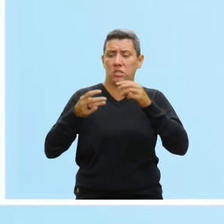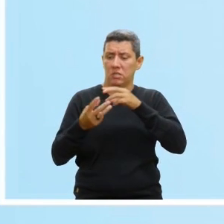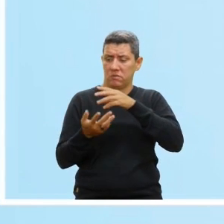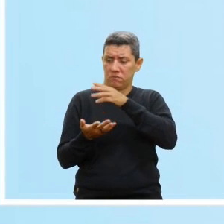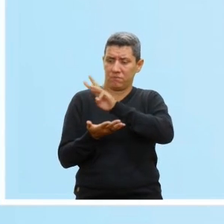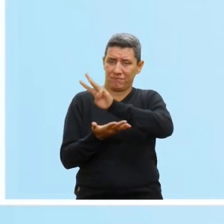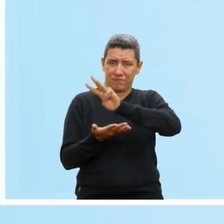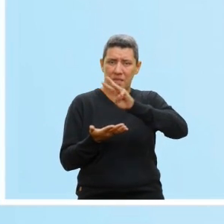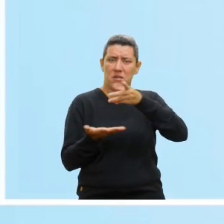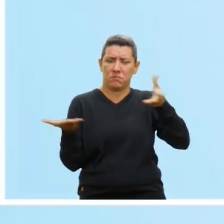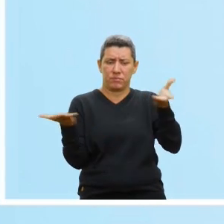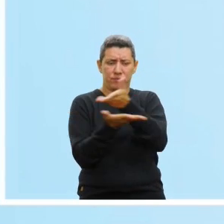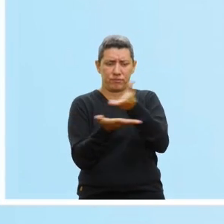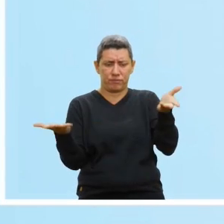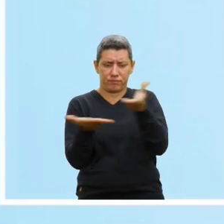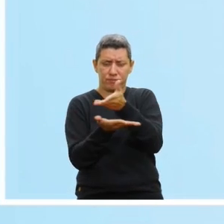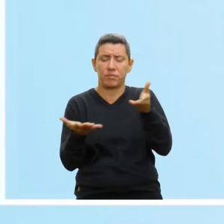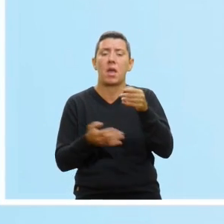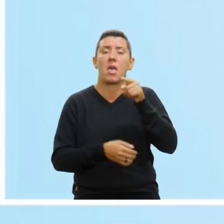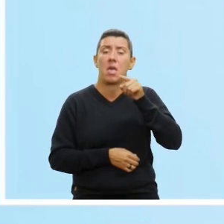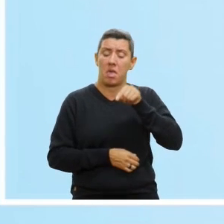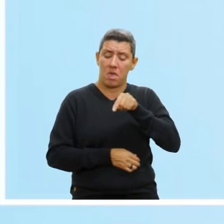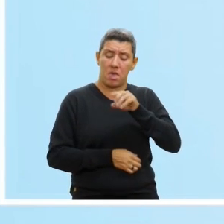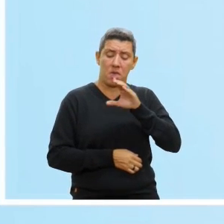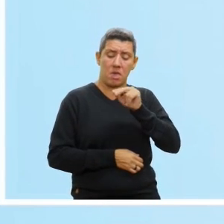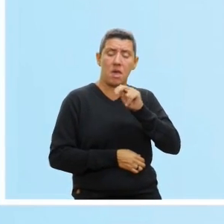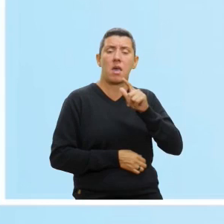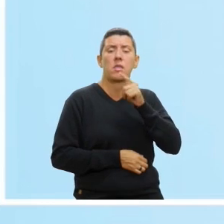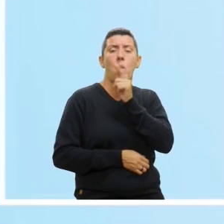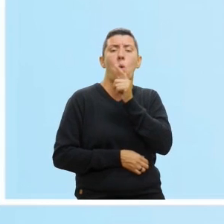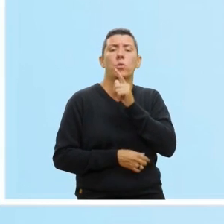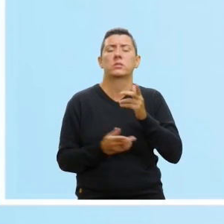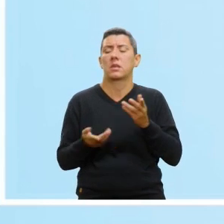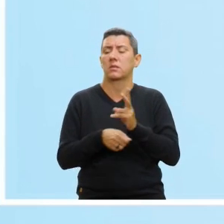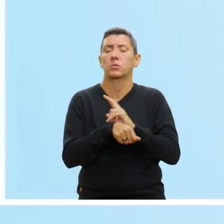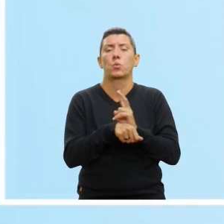através desse canal de supervisão. Então, o canal de supervisão coleta informações de